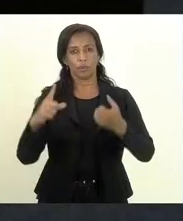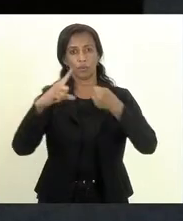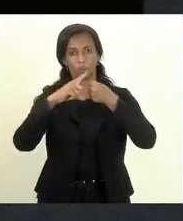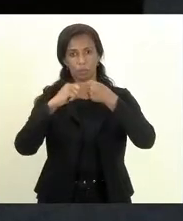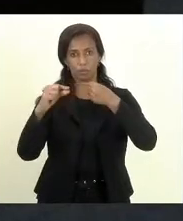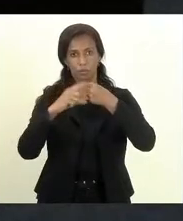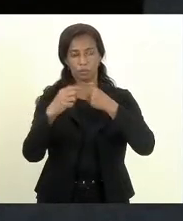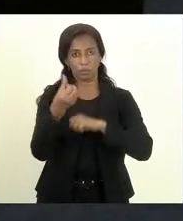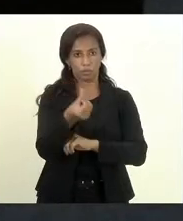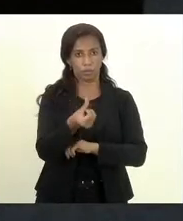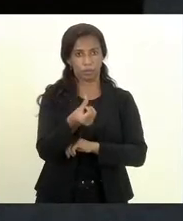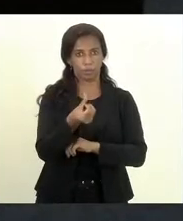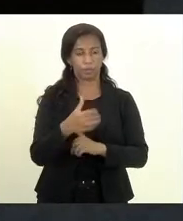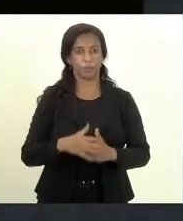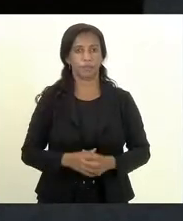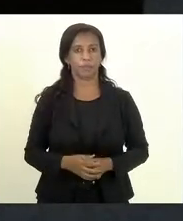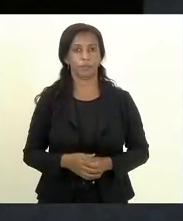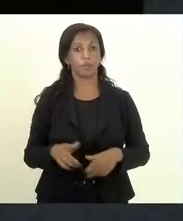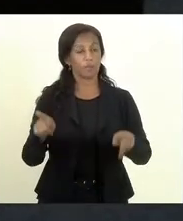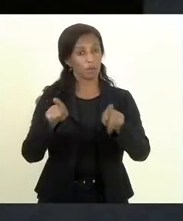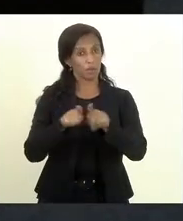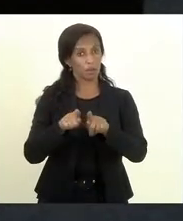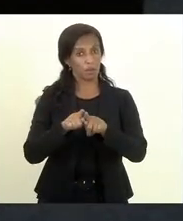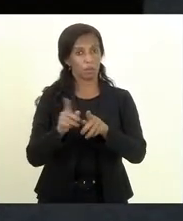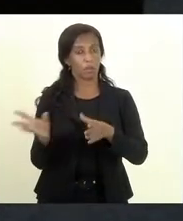artigo 6º, também